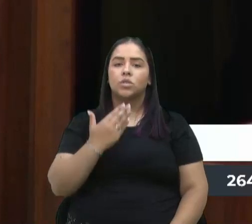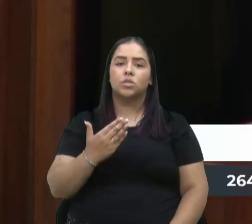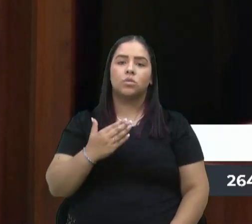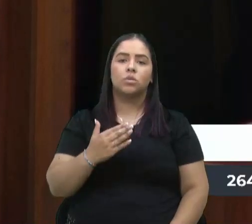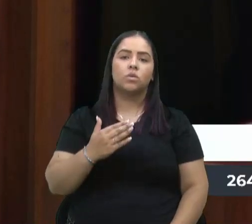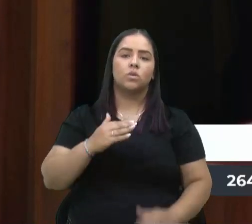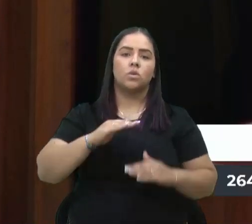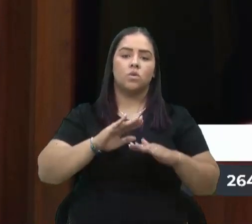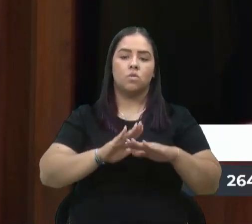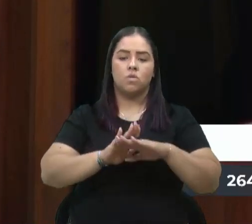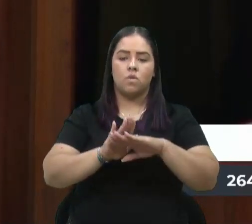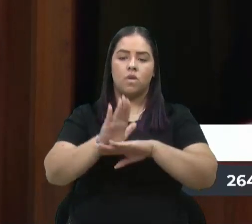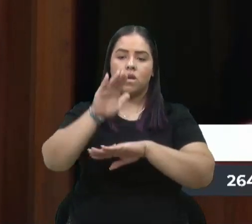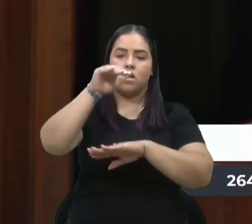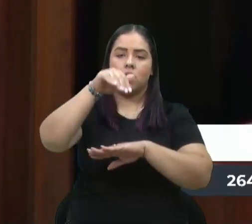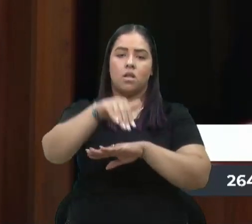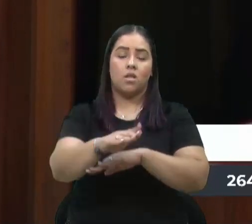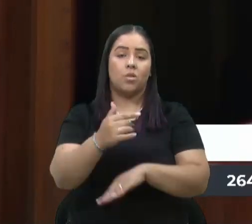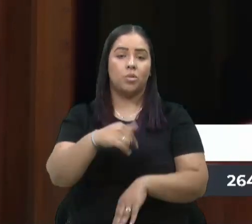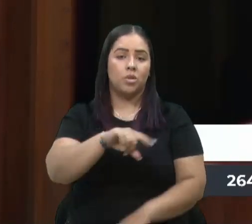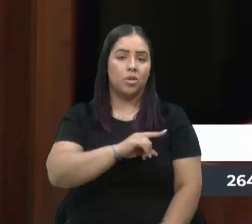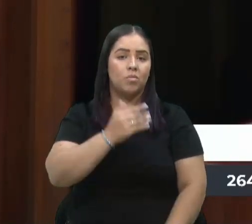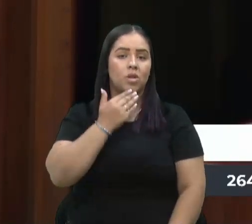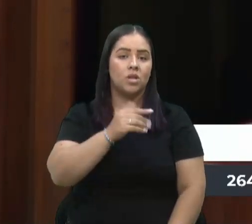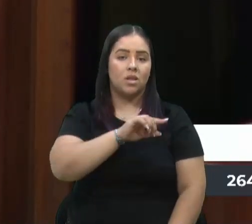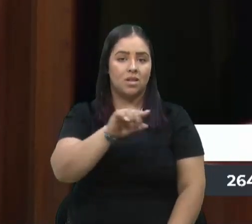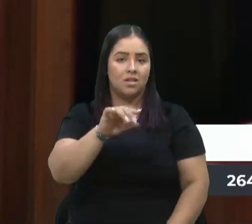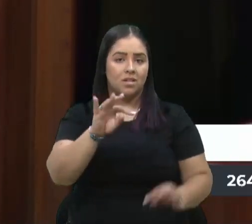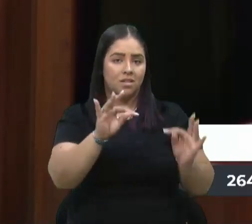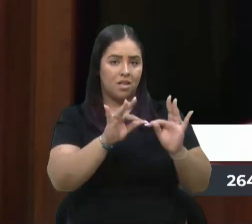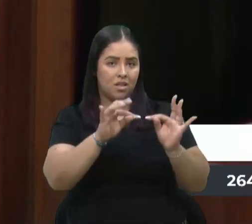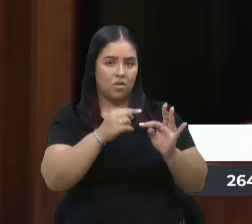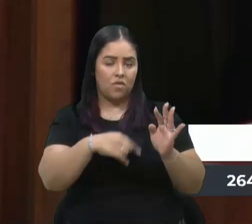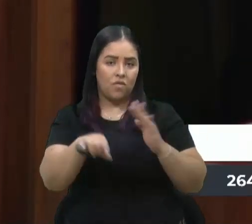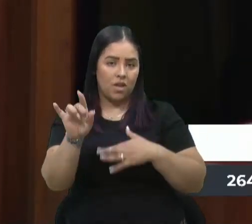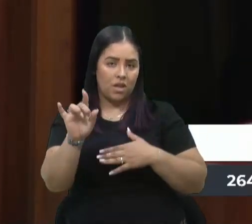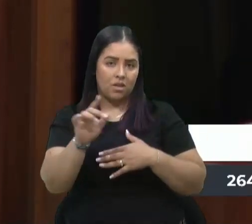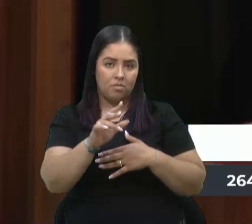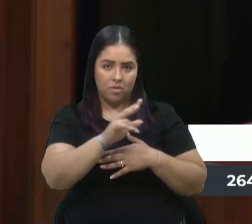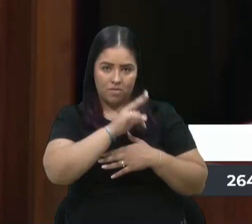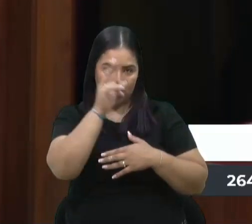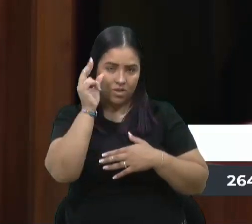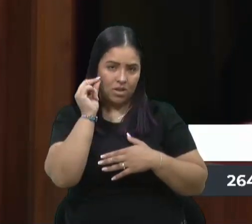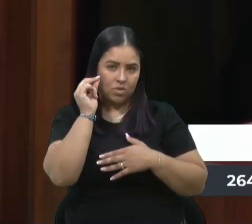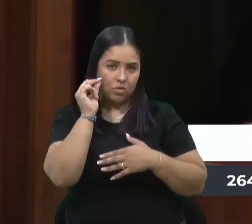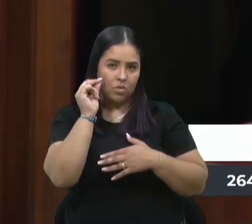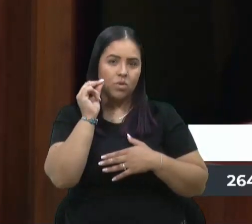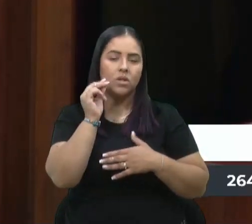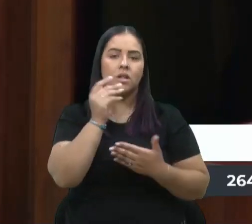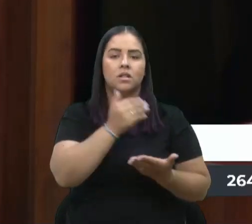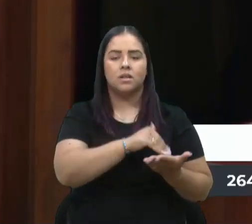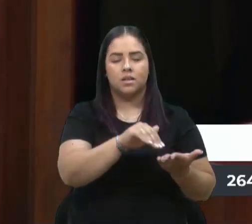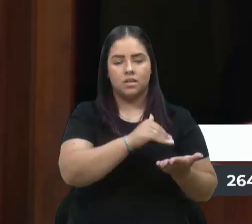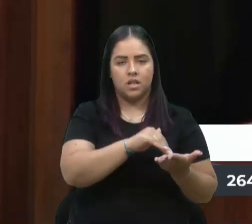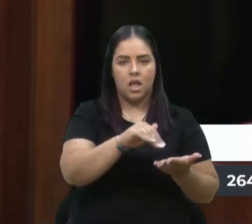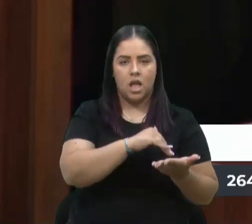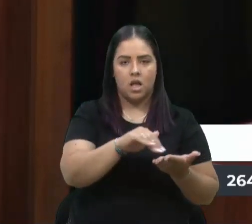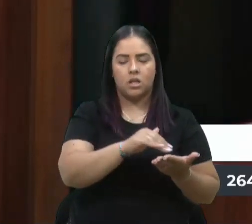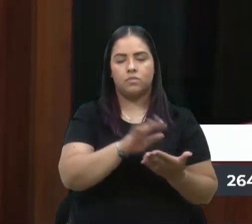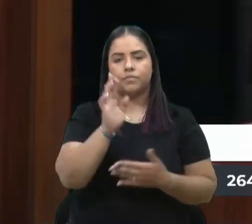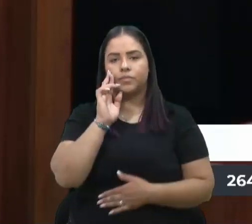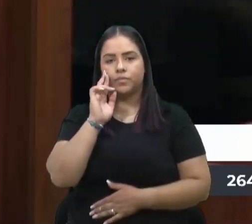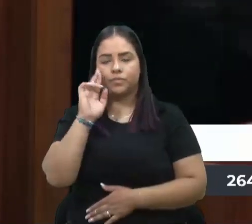quebra-mola. A gente pediu que os técnicos fossem lá e com o prefeito, com o secretário, com o